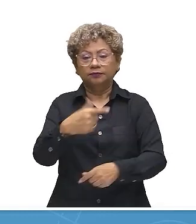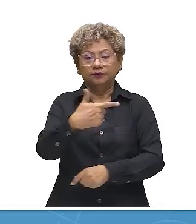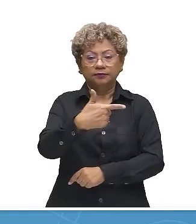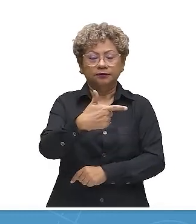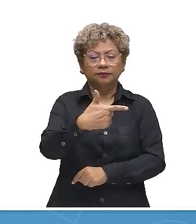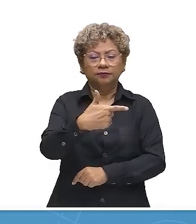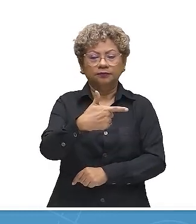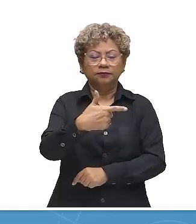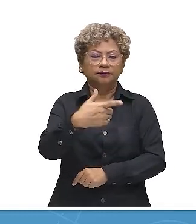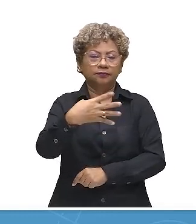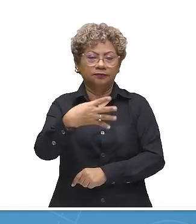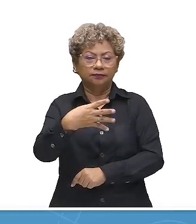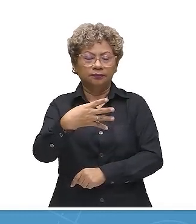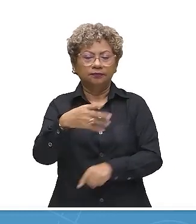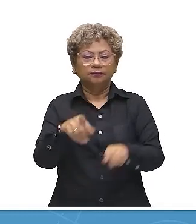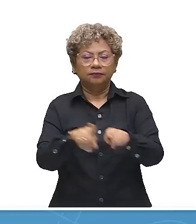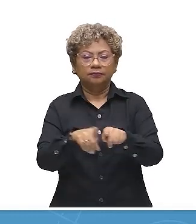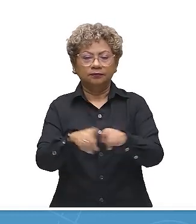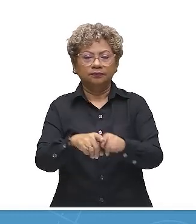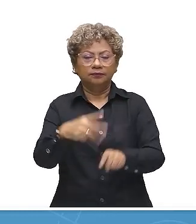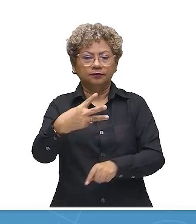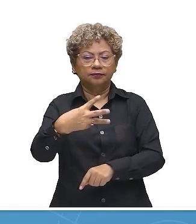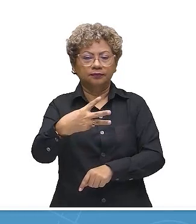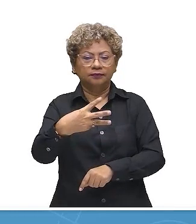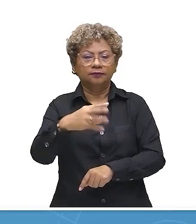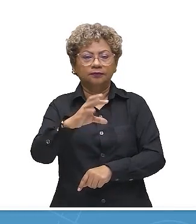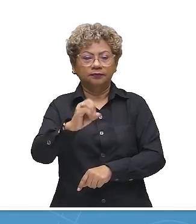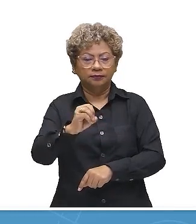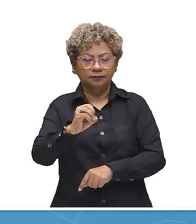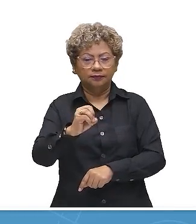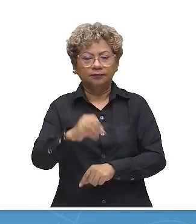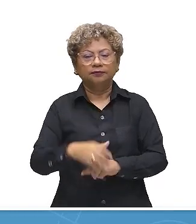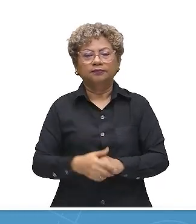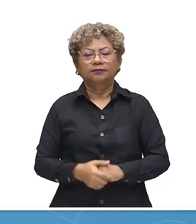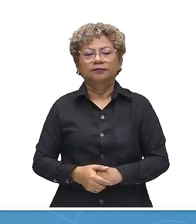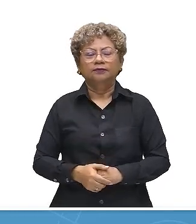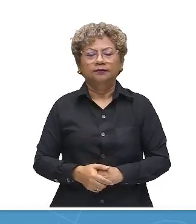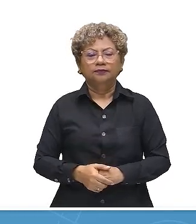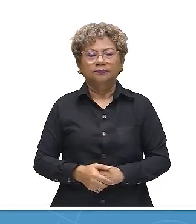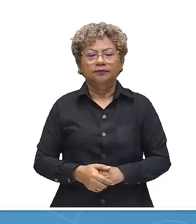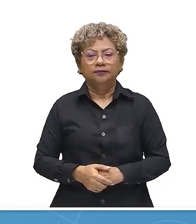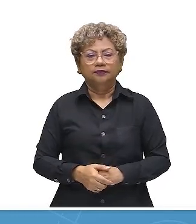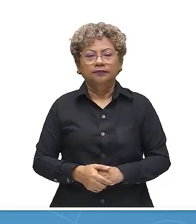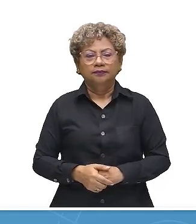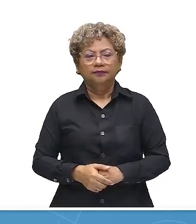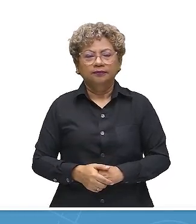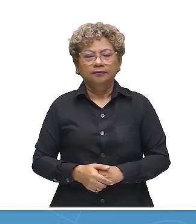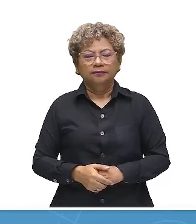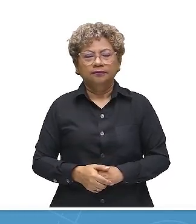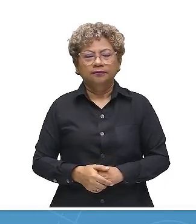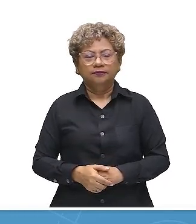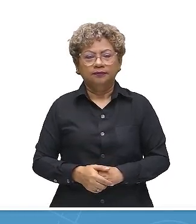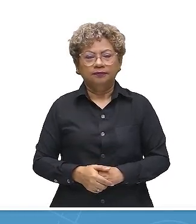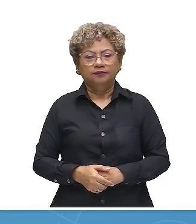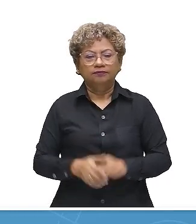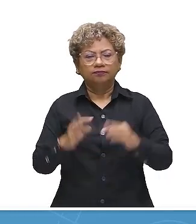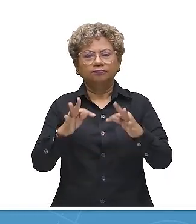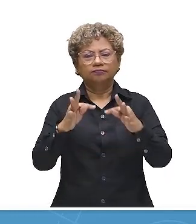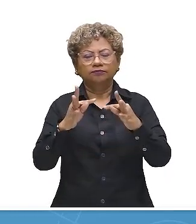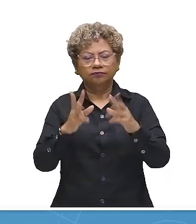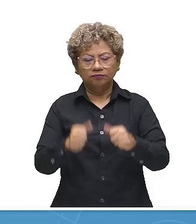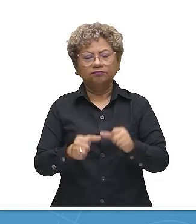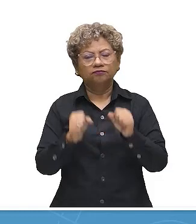são esses aqui. Os divisores de 30 são esses aqui, todos os números que